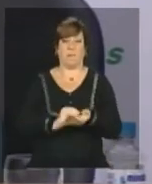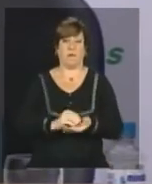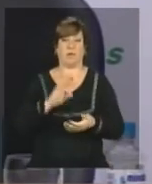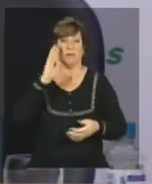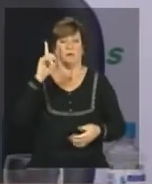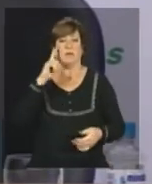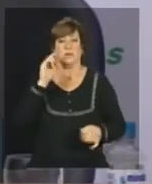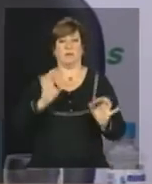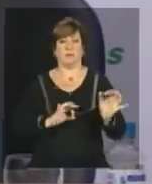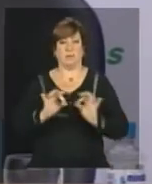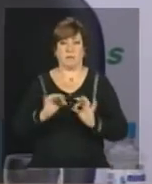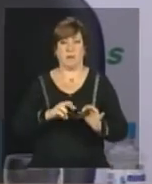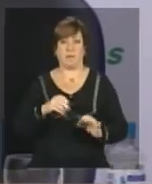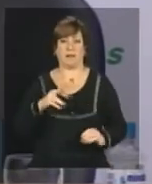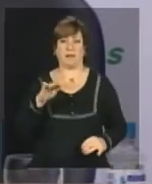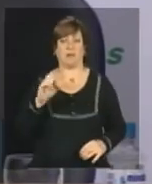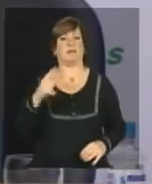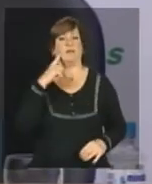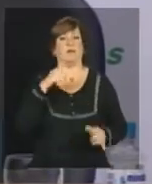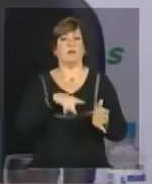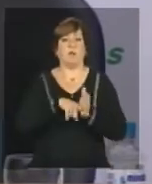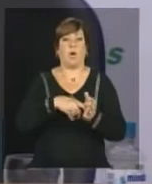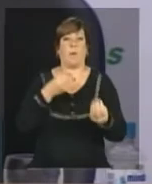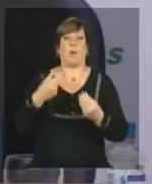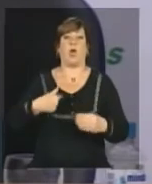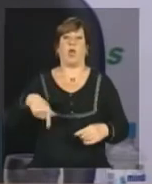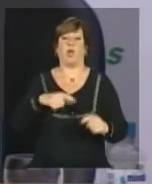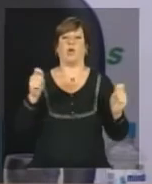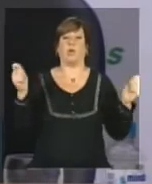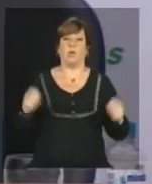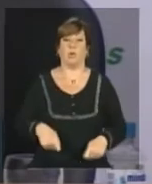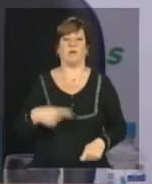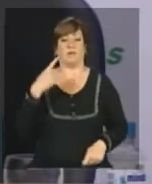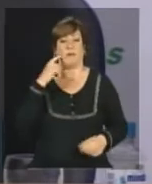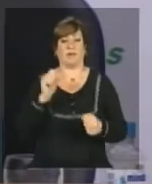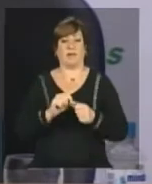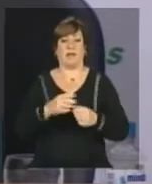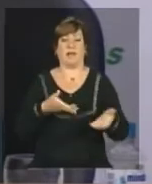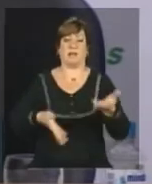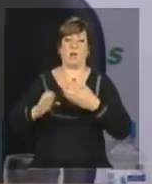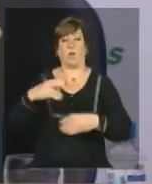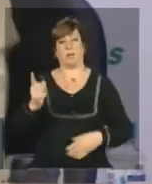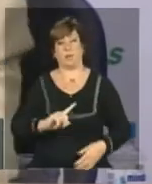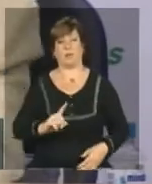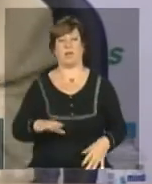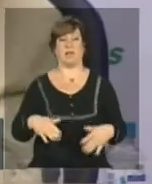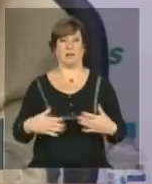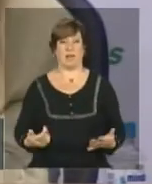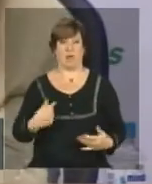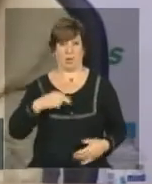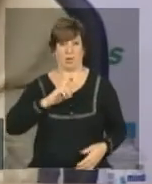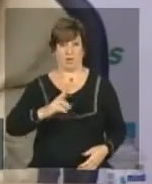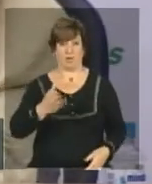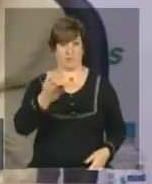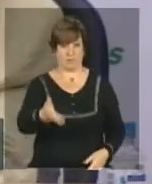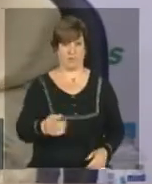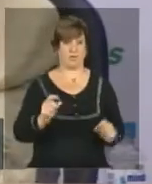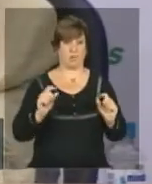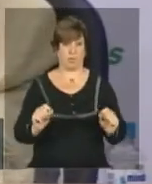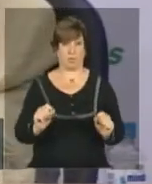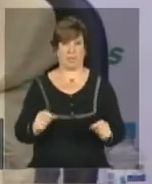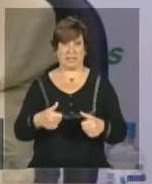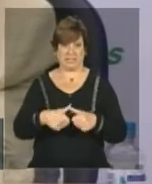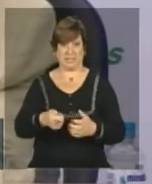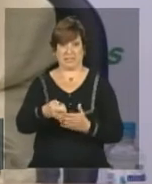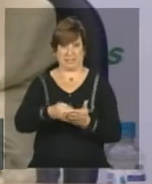de métricas e nós olhamos a nossa condição, a nossa capacidade de atender ou não. Então, eu digo para você que o que